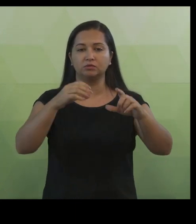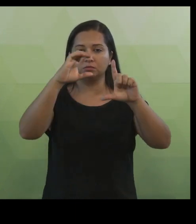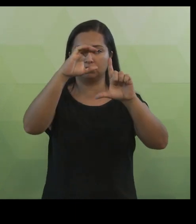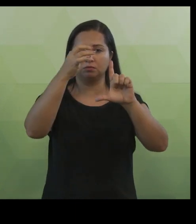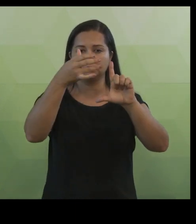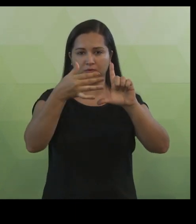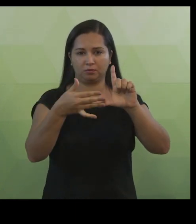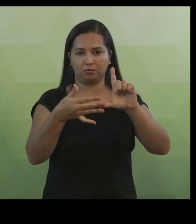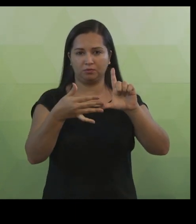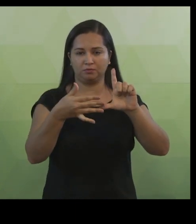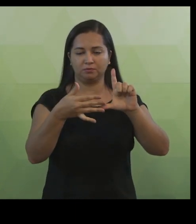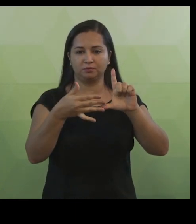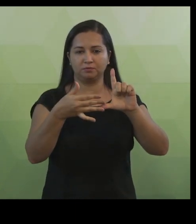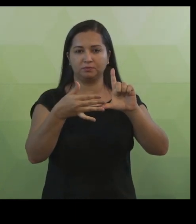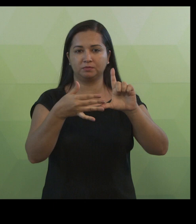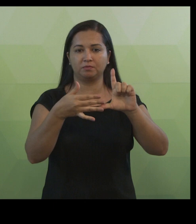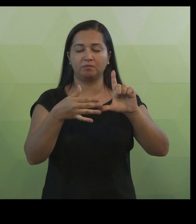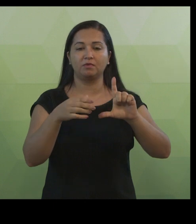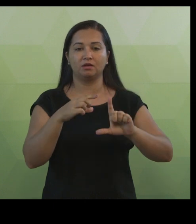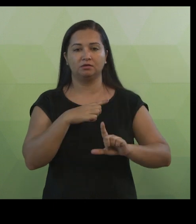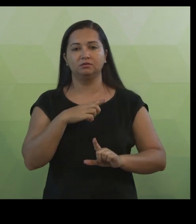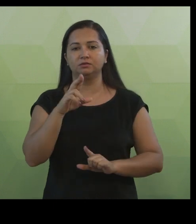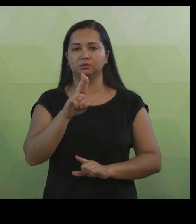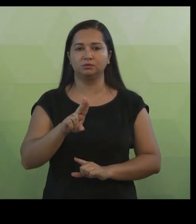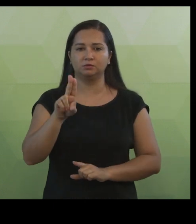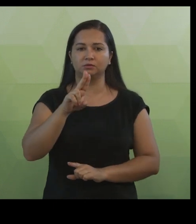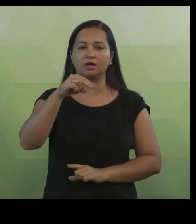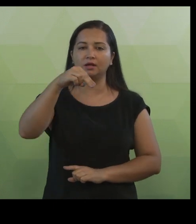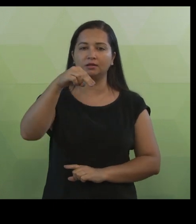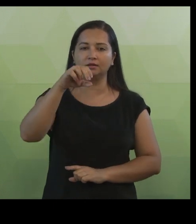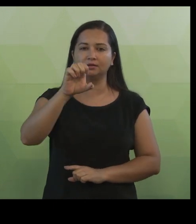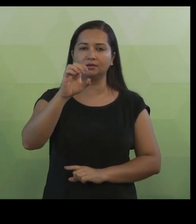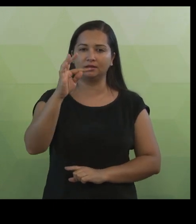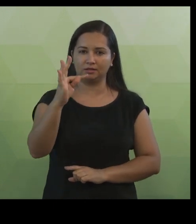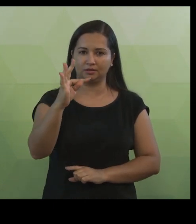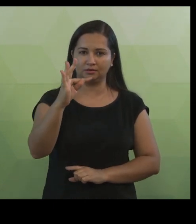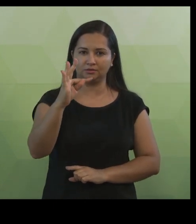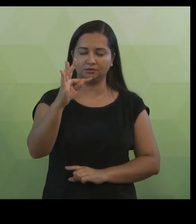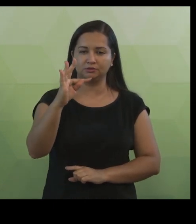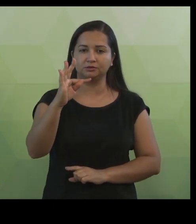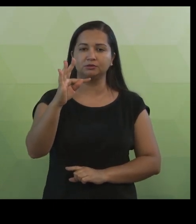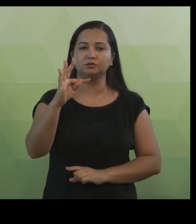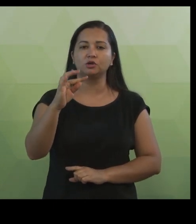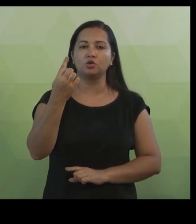dos códigos, que aqui eu estou utilizando o NetBeans